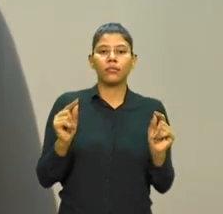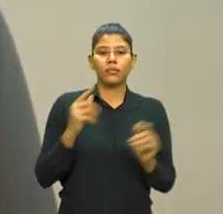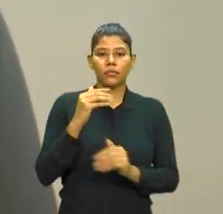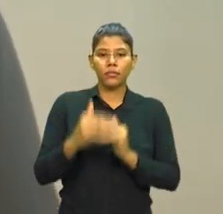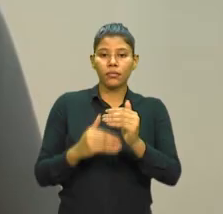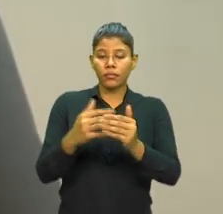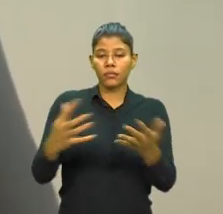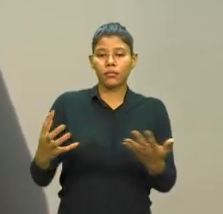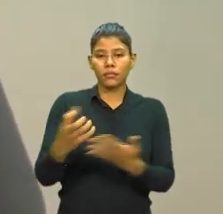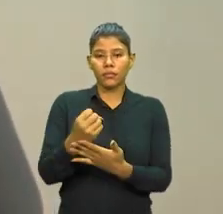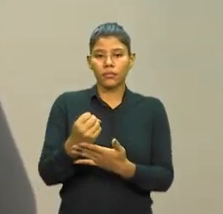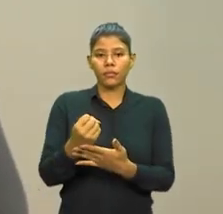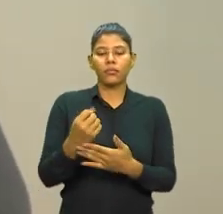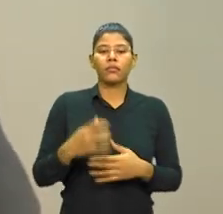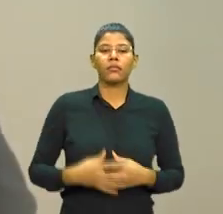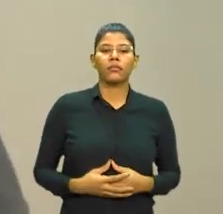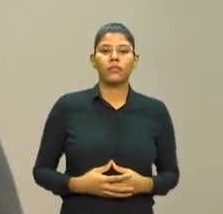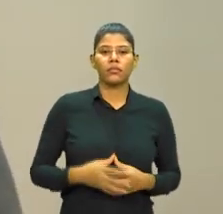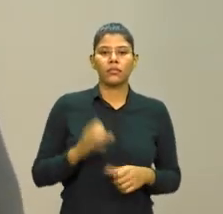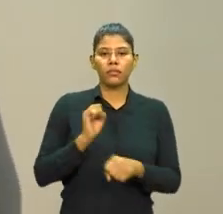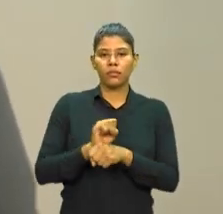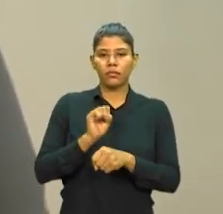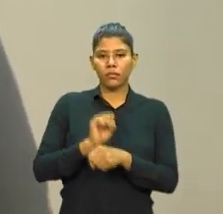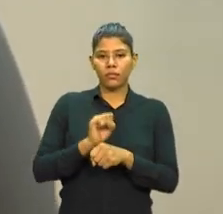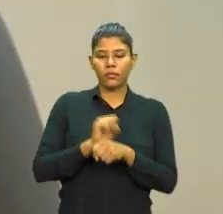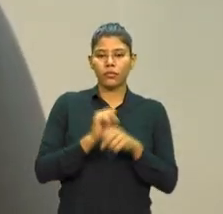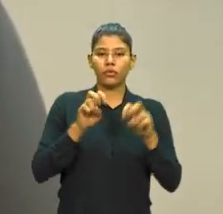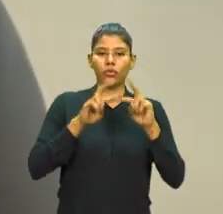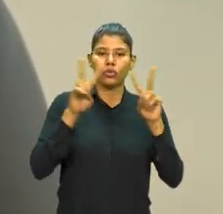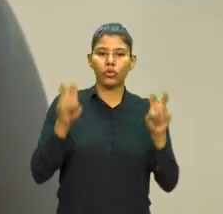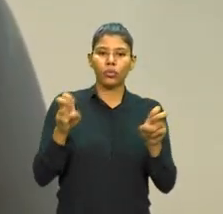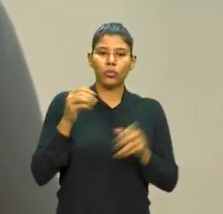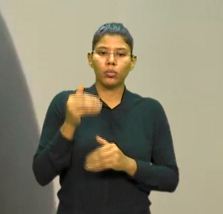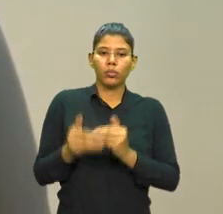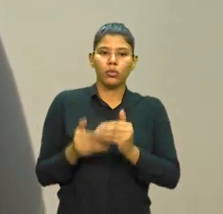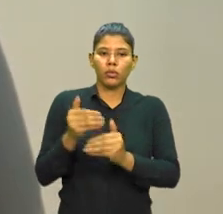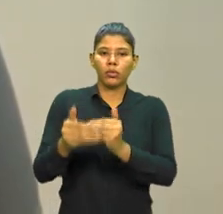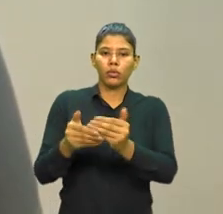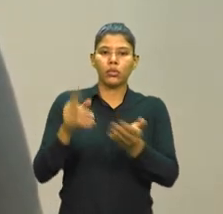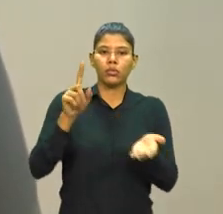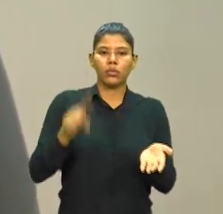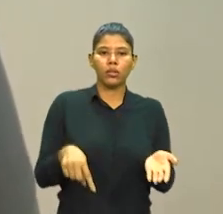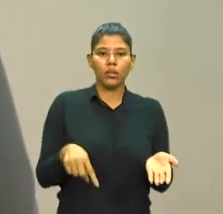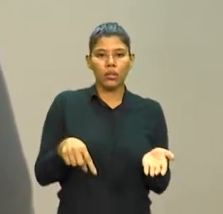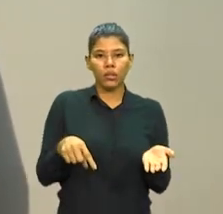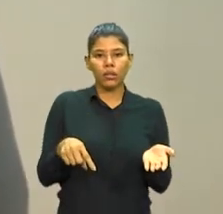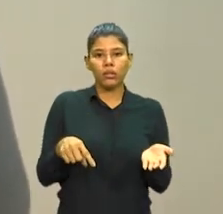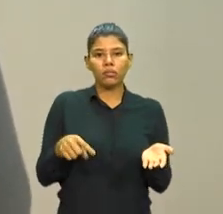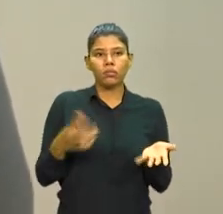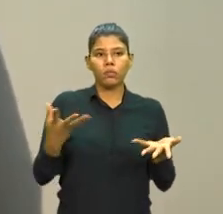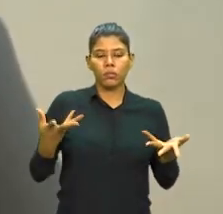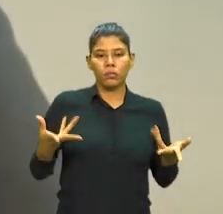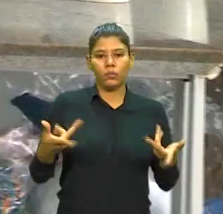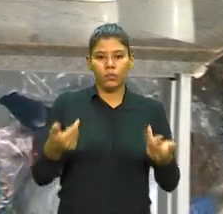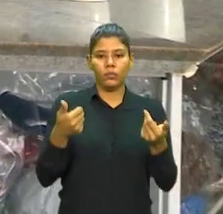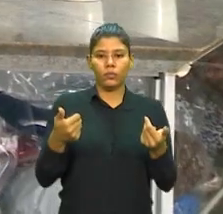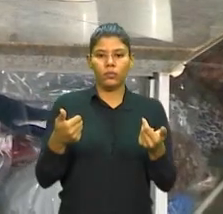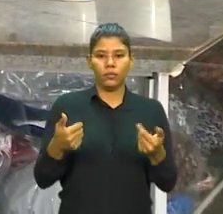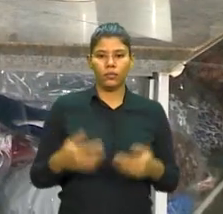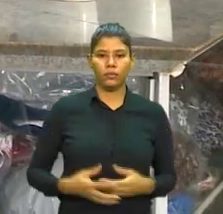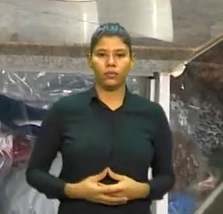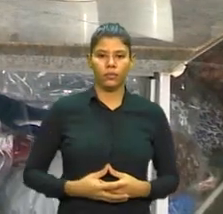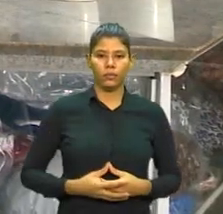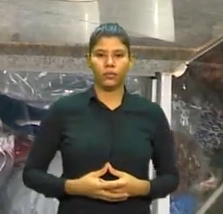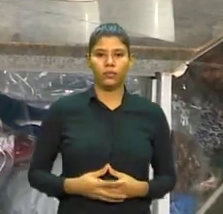recuperação a expectativa sobre esse processo de Recuperação é bastante animadora nesses segmentos a